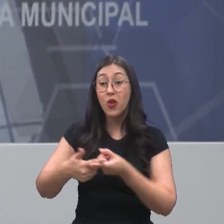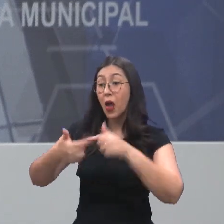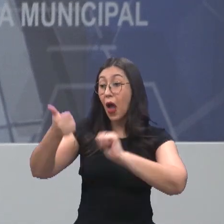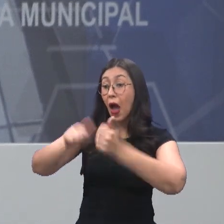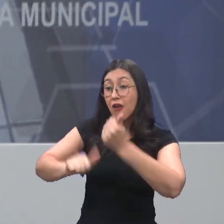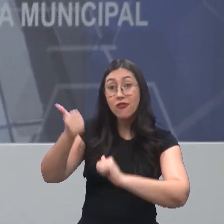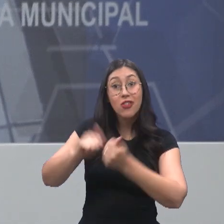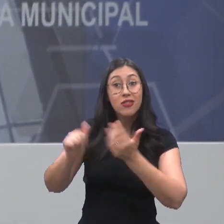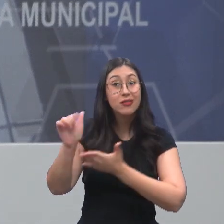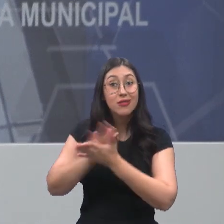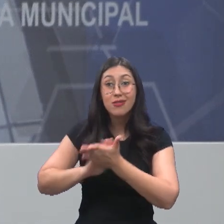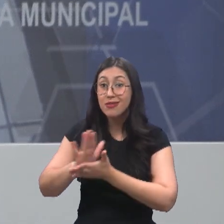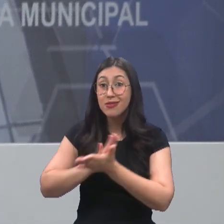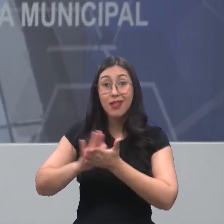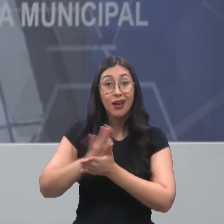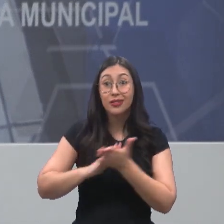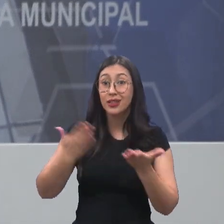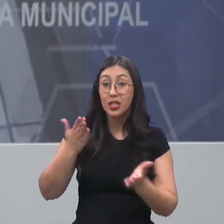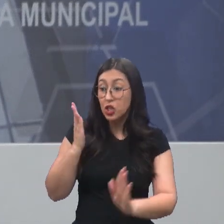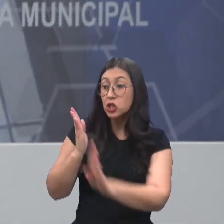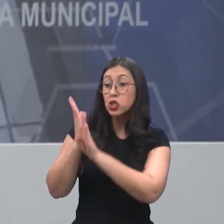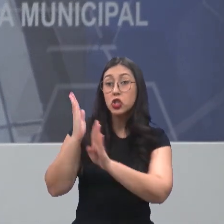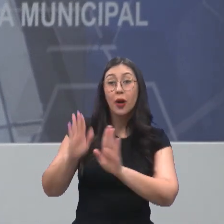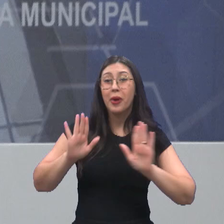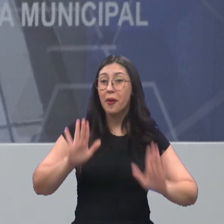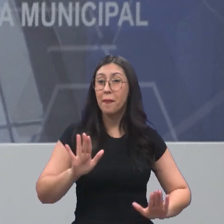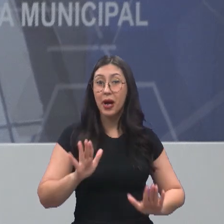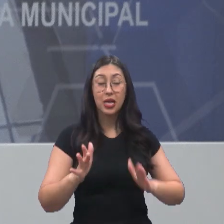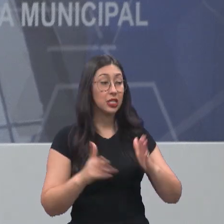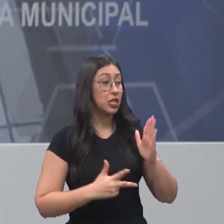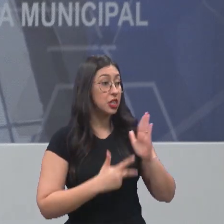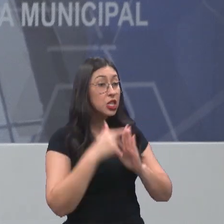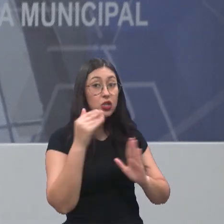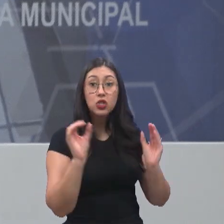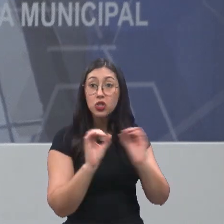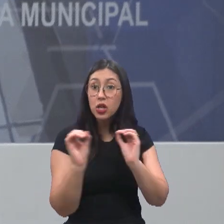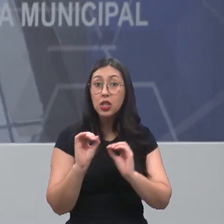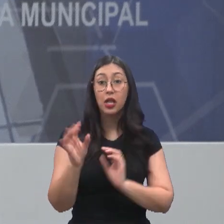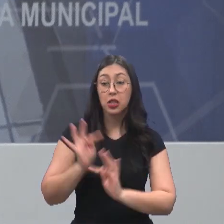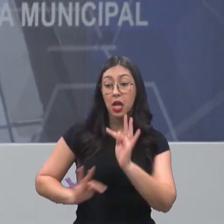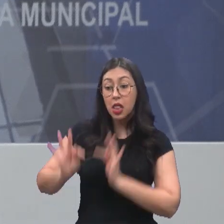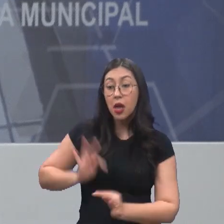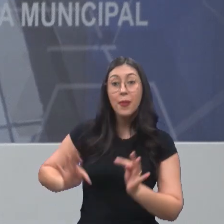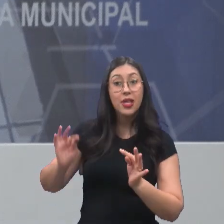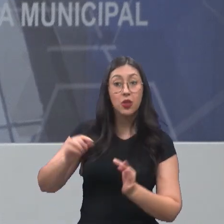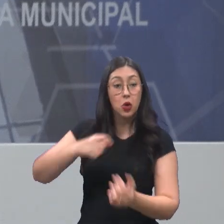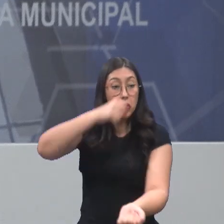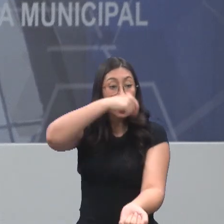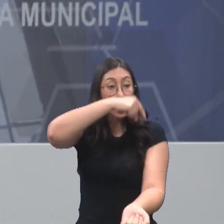se depois que tem o diagnóstico não consegue fazer, não fez cirurgia, não fez quimioterapia, não fez radioterapia?